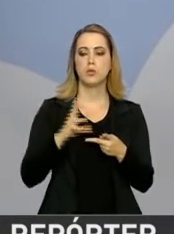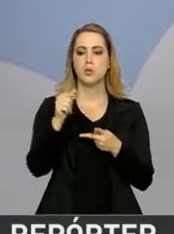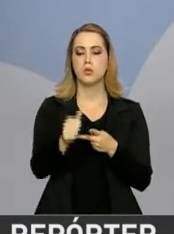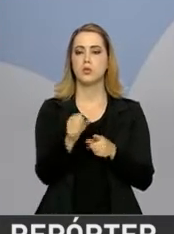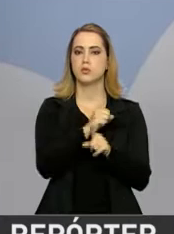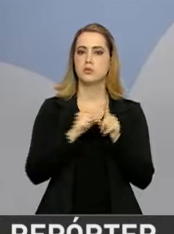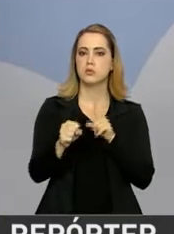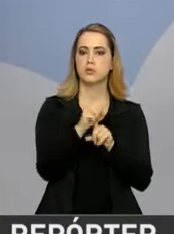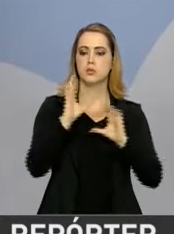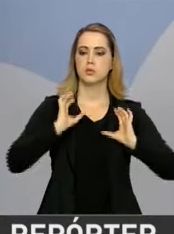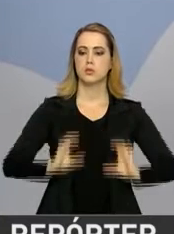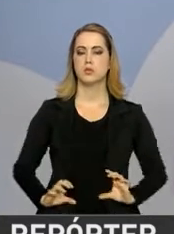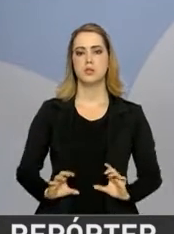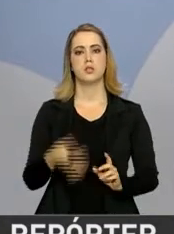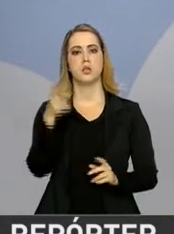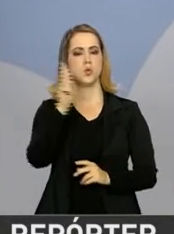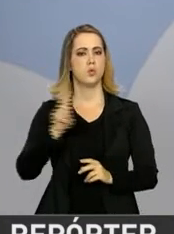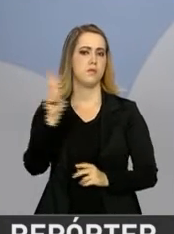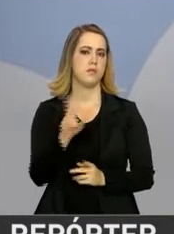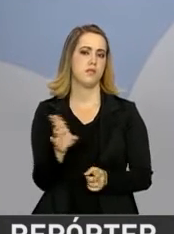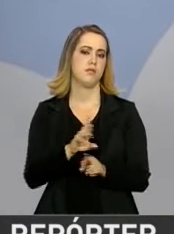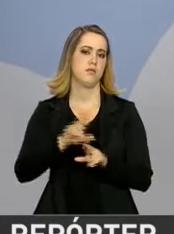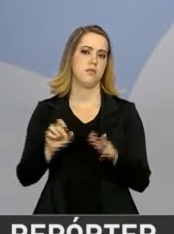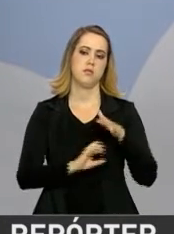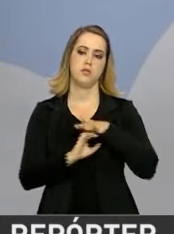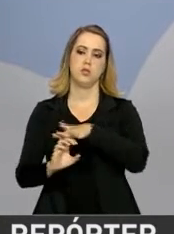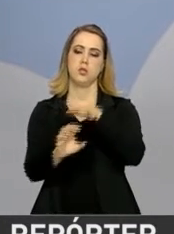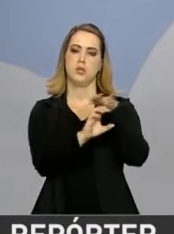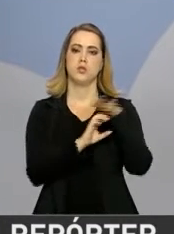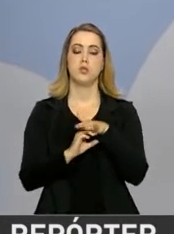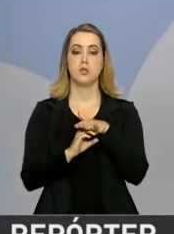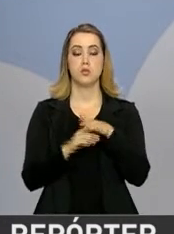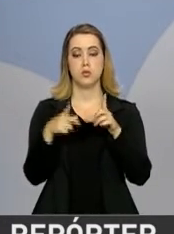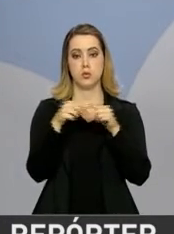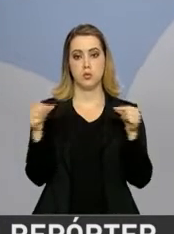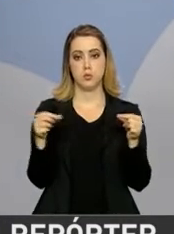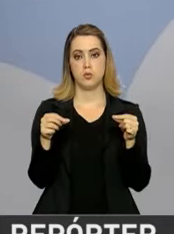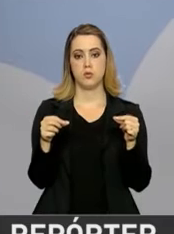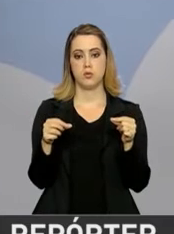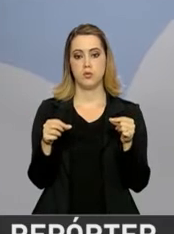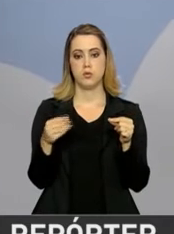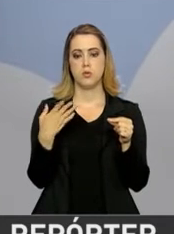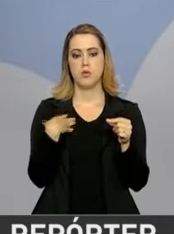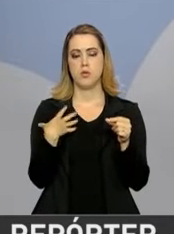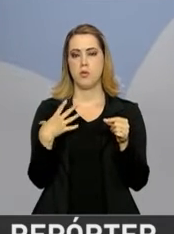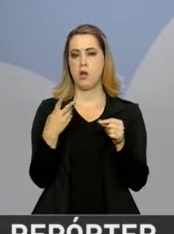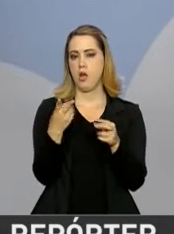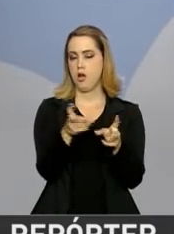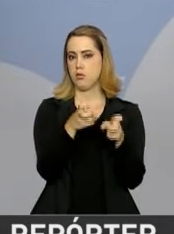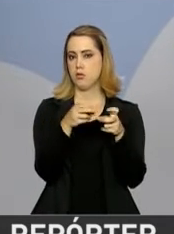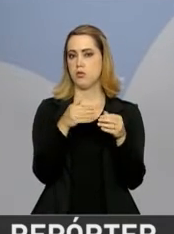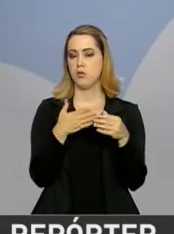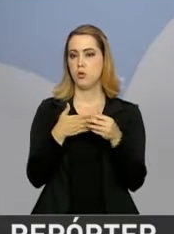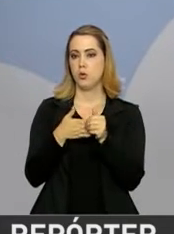cidadão, academia e a indústria de TI de Brasília a seguir os passos da Microsoft